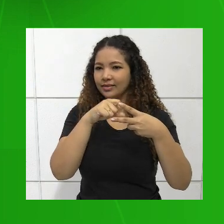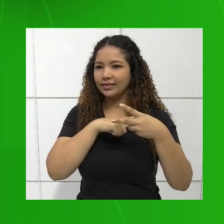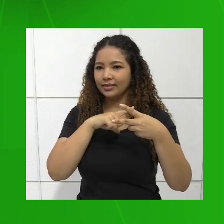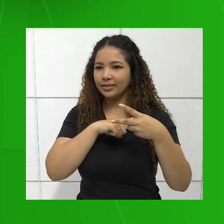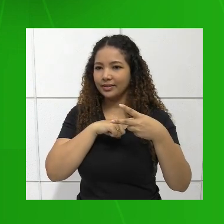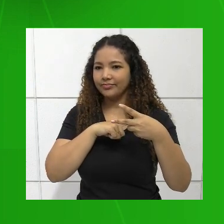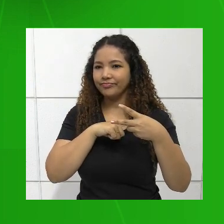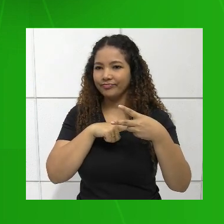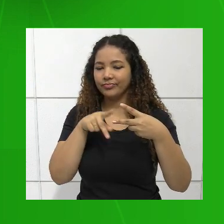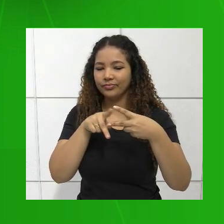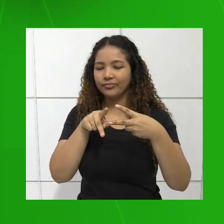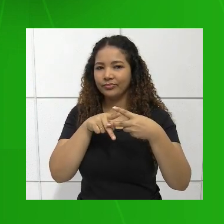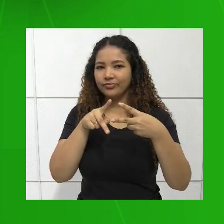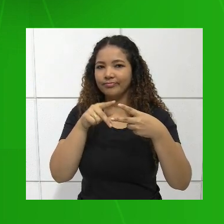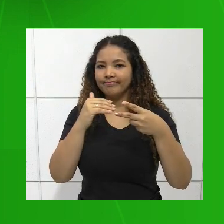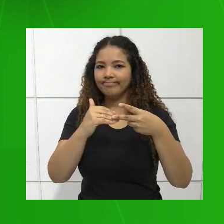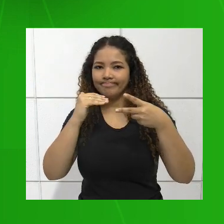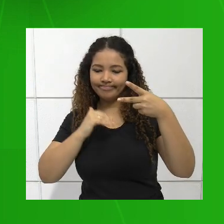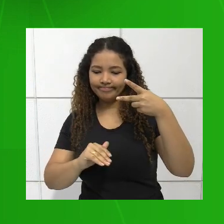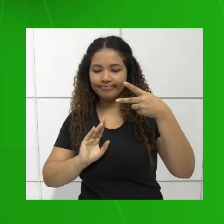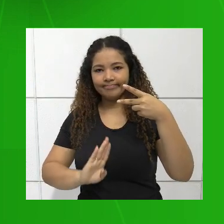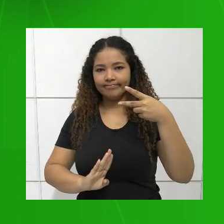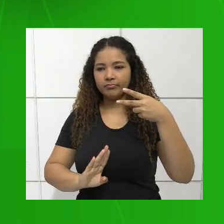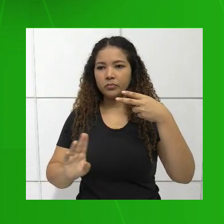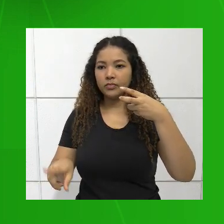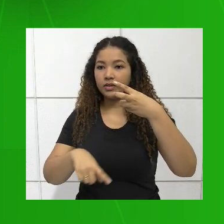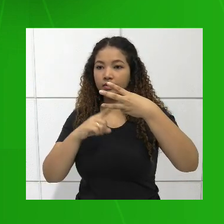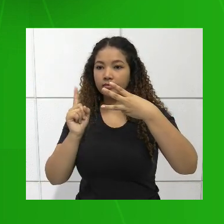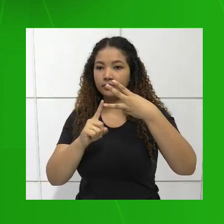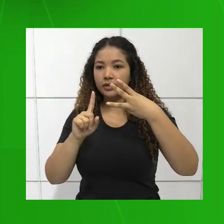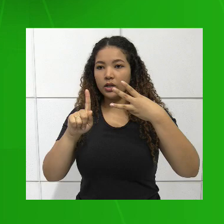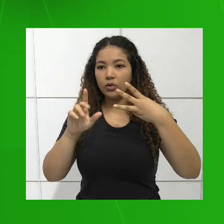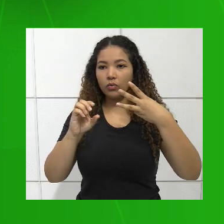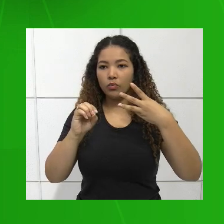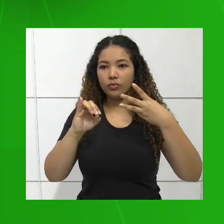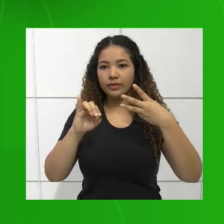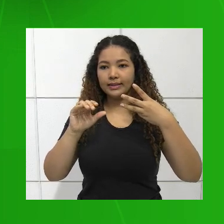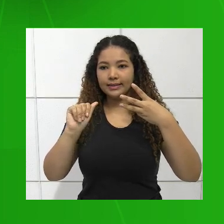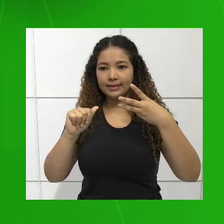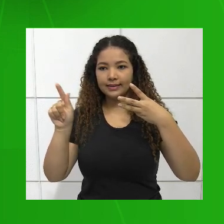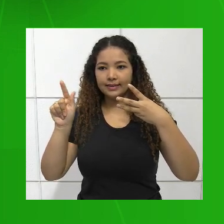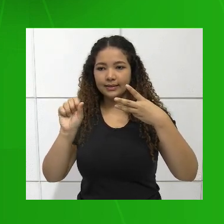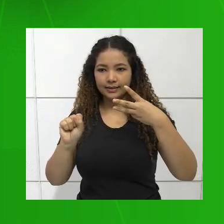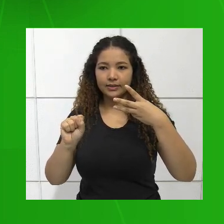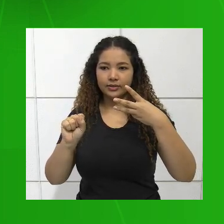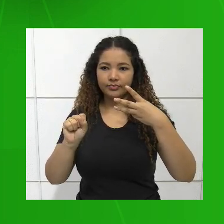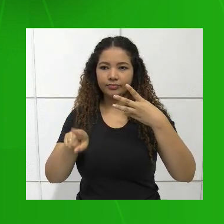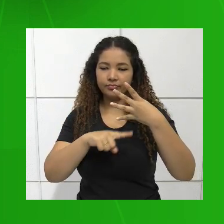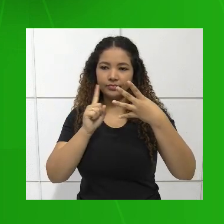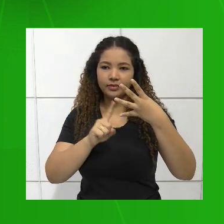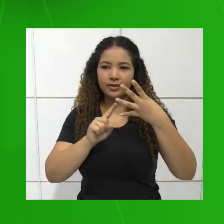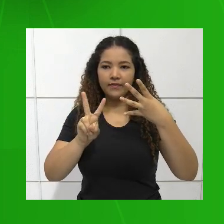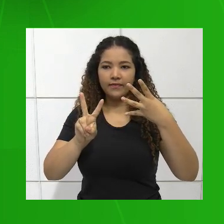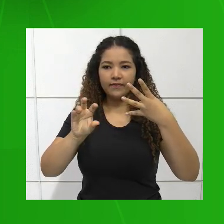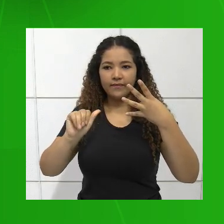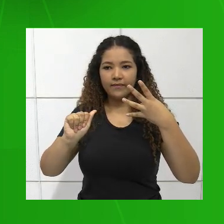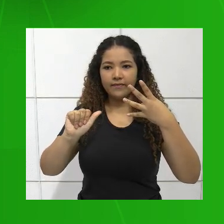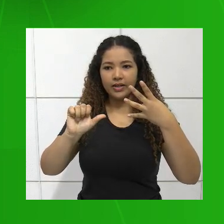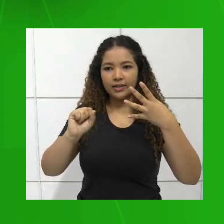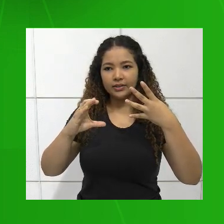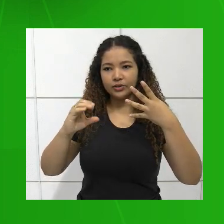91,3% são as chances de cair do Coritiba. Seguido pelo Goiás com 48,9%, o Vasco da Gama